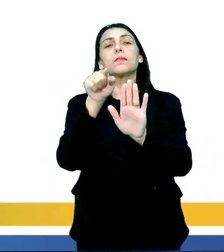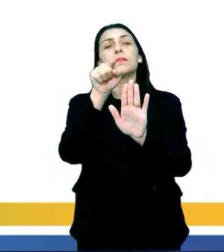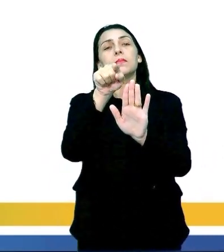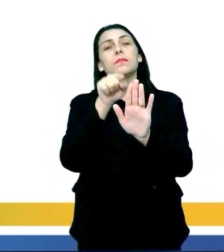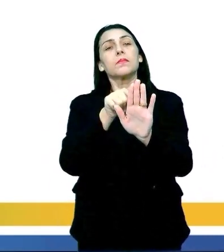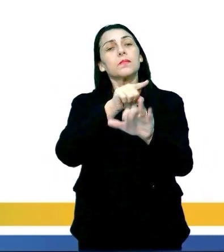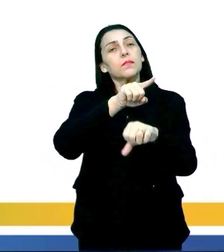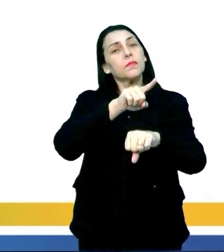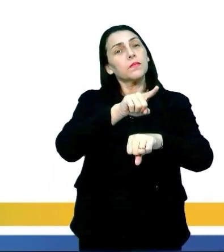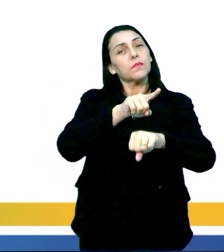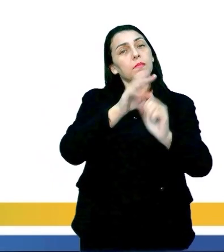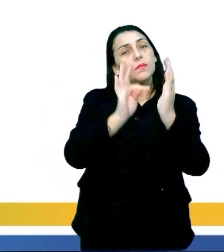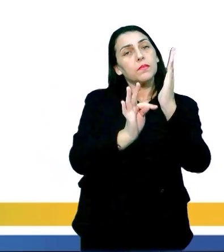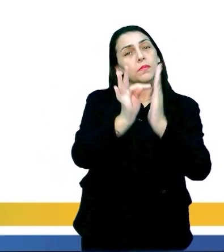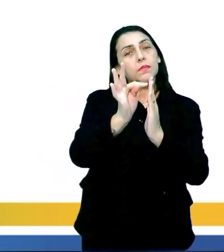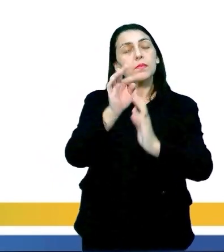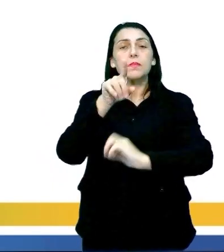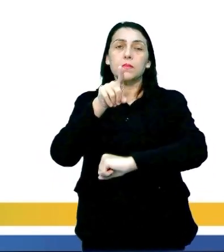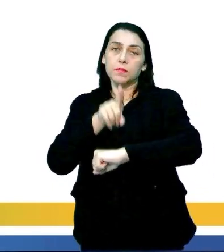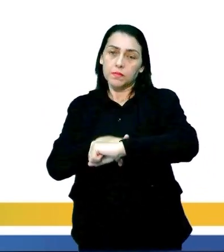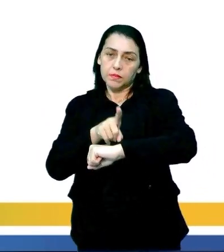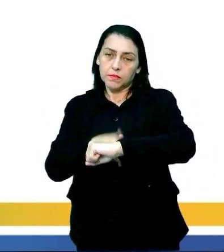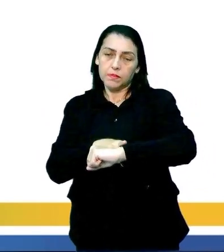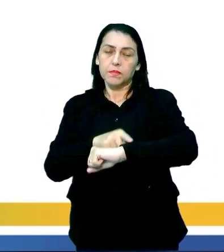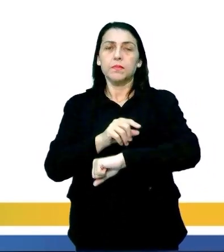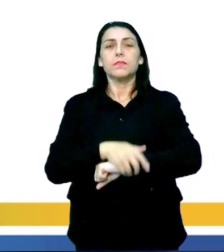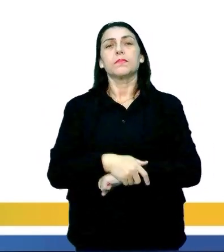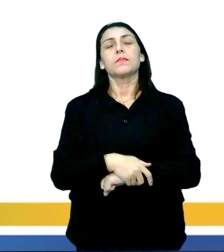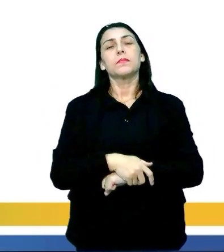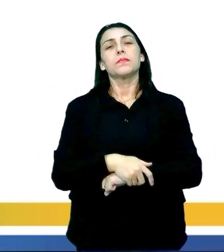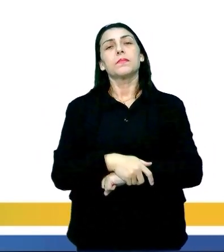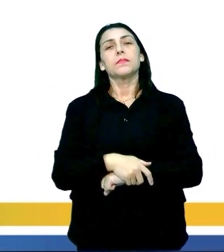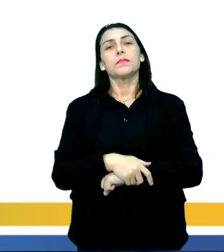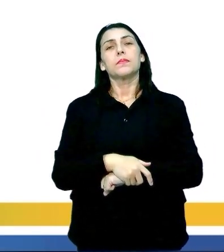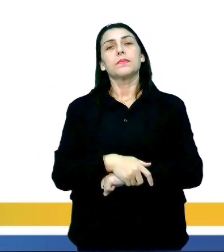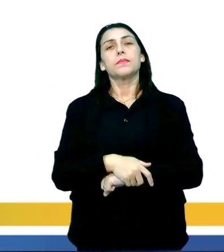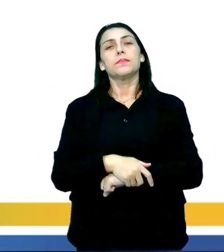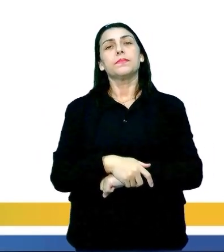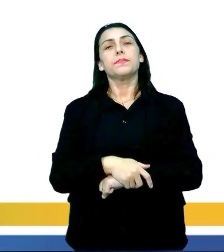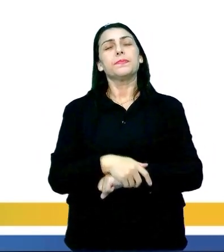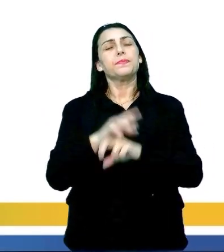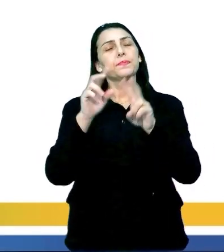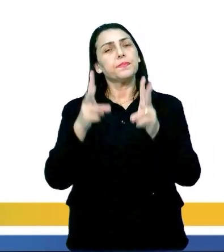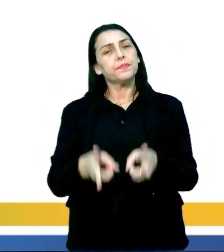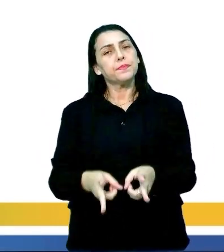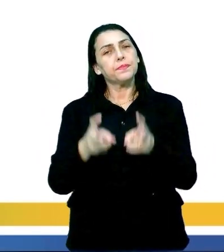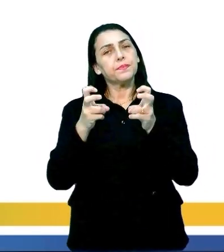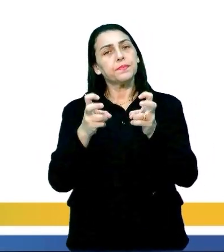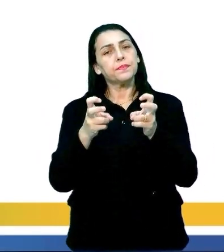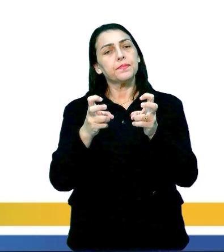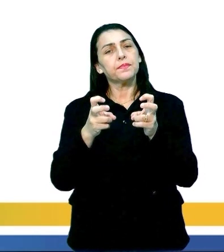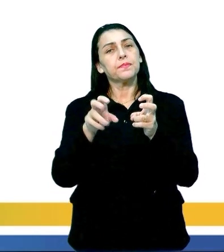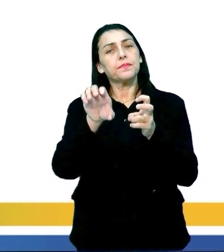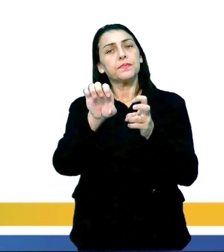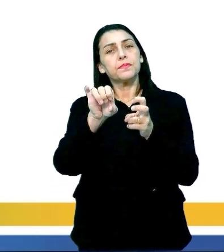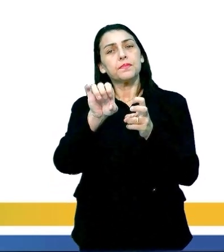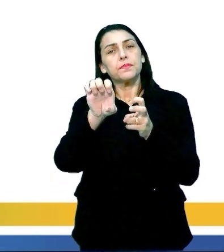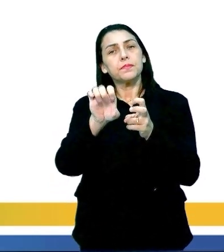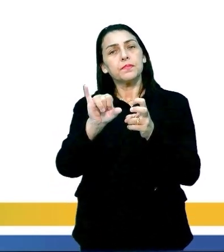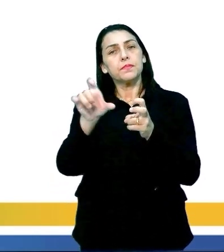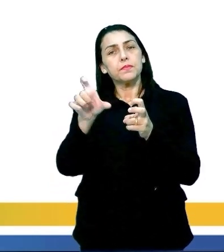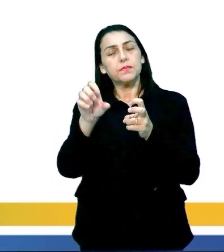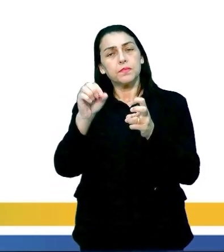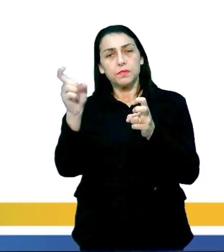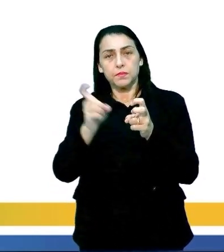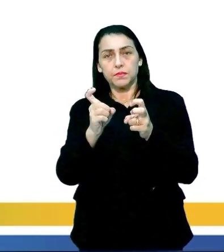o tempo e a temperatura. Então, nesse caso aqui, vamos observar o eixo X.